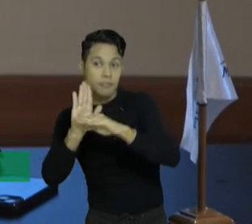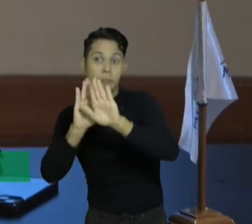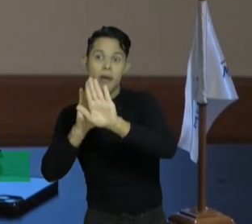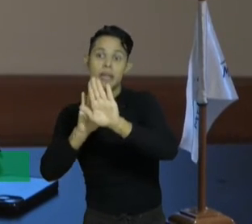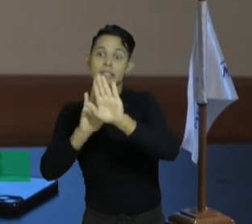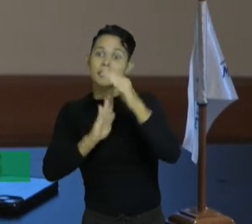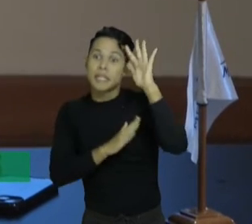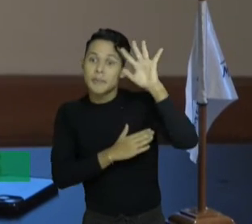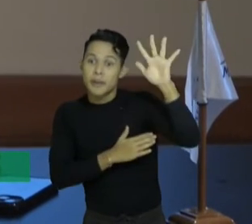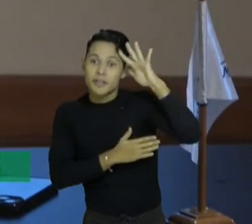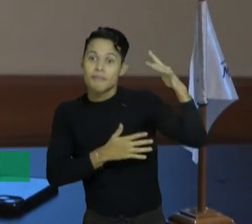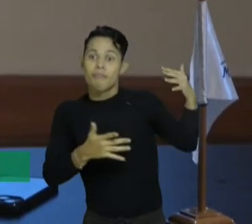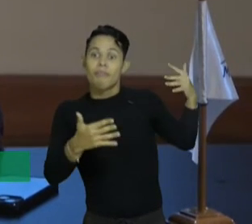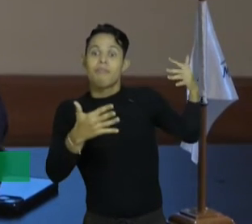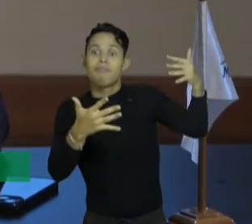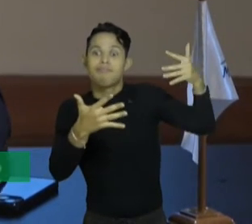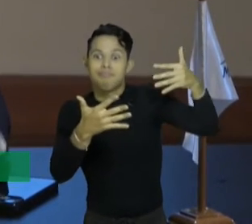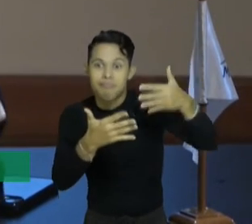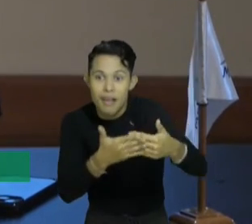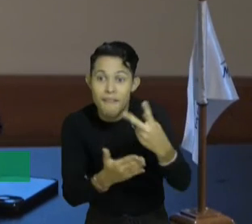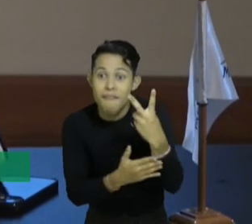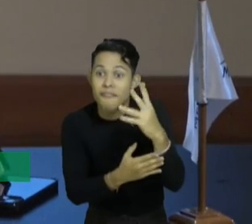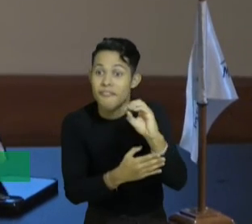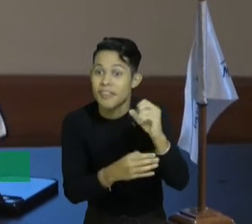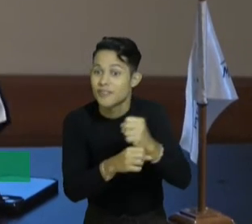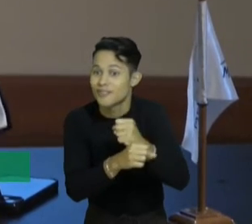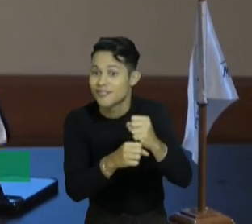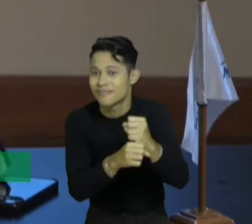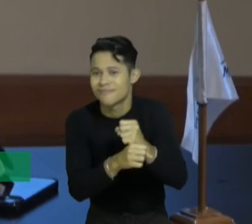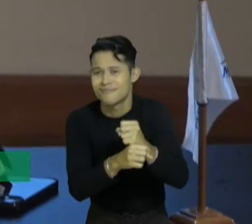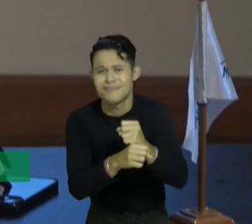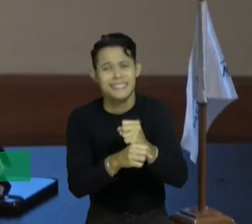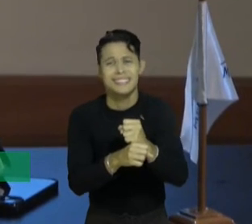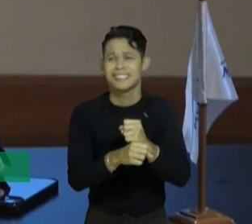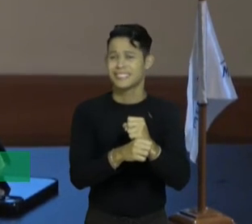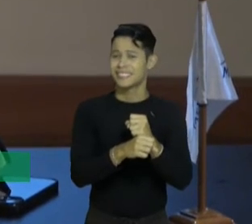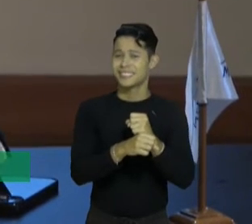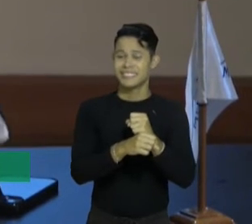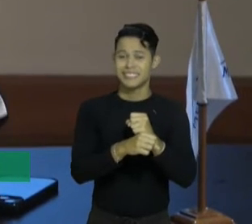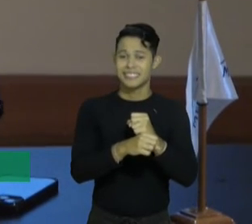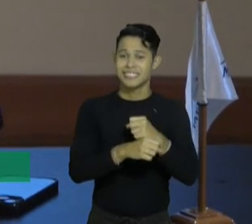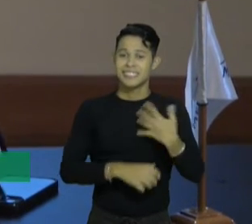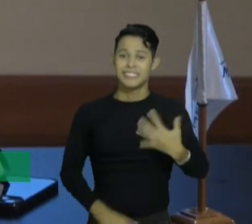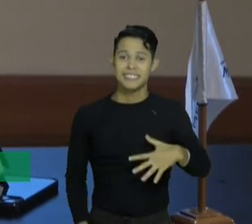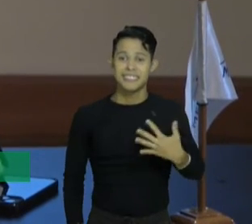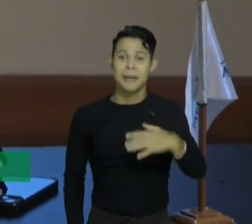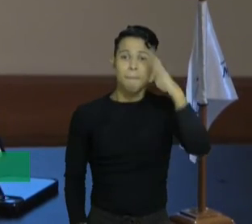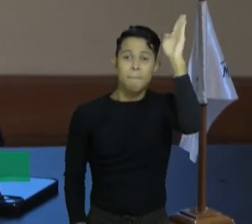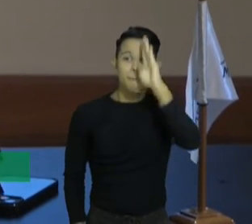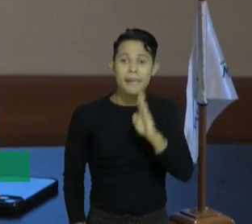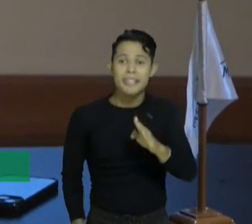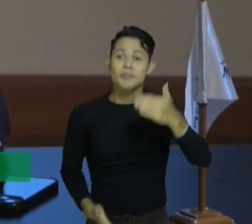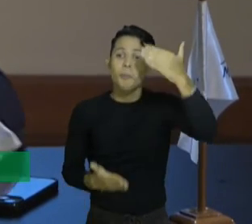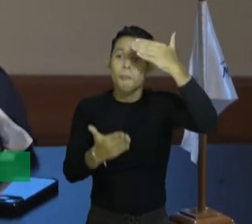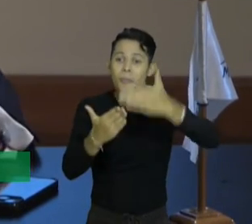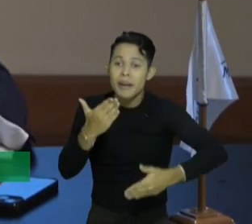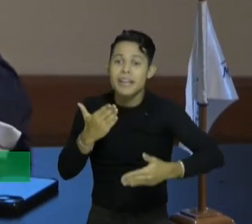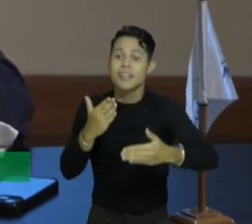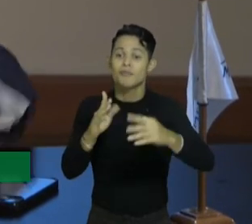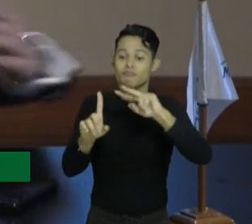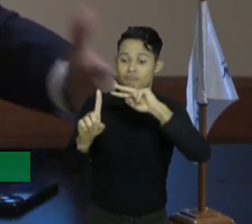anos não me parece razoável o Brasil perdeu o bonde da inserção Econômica